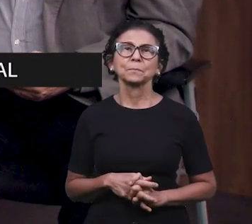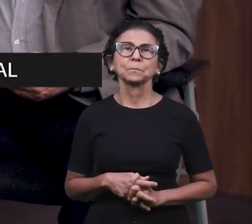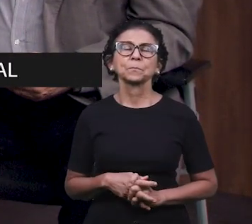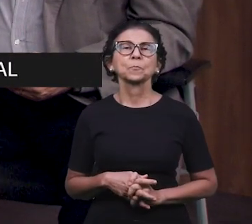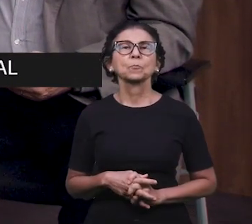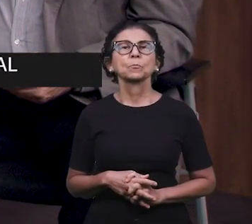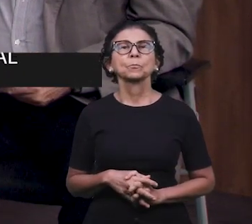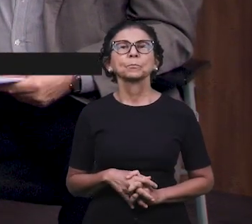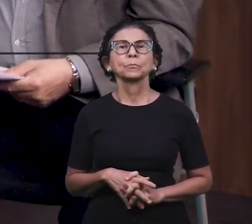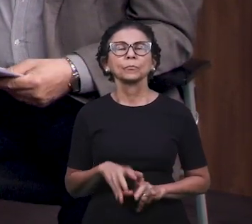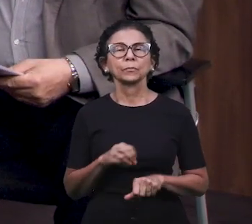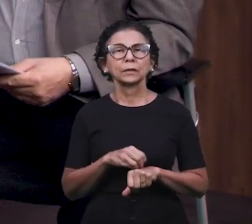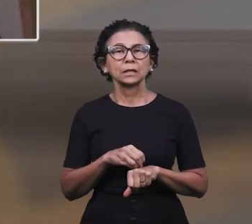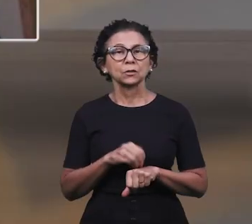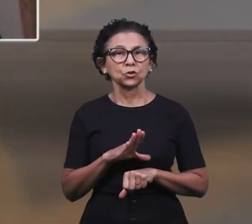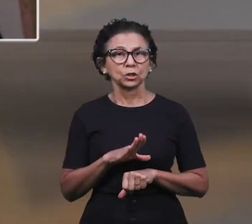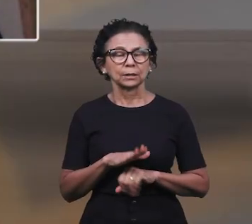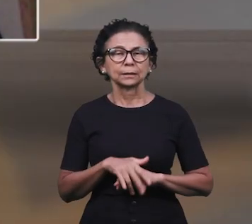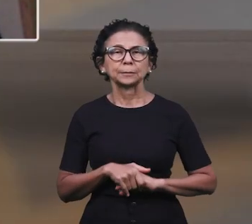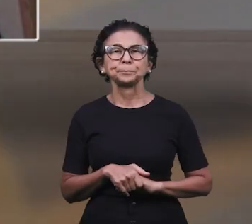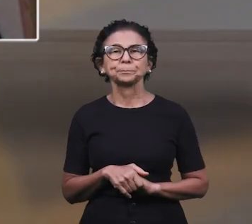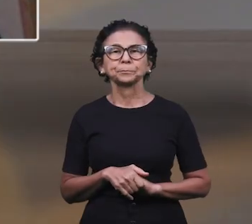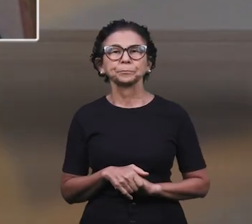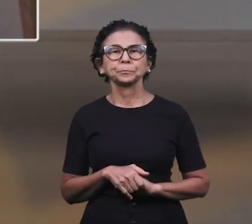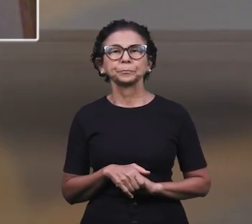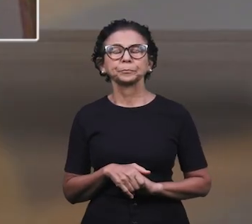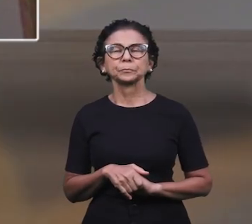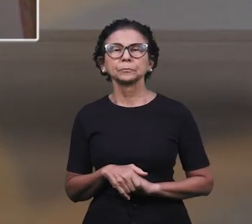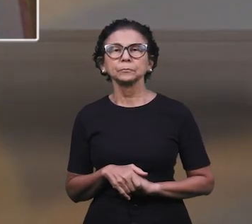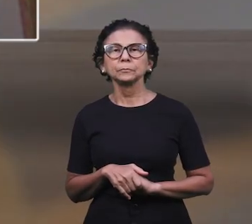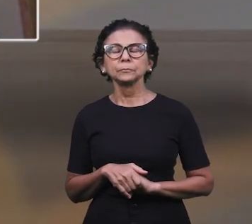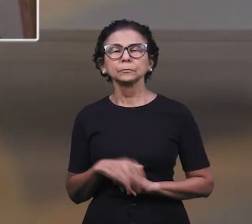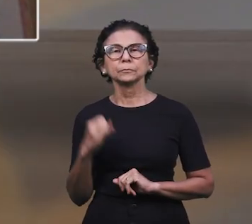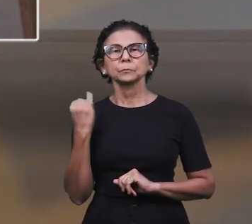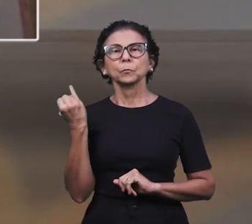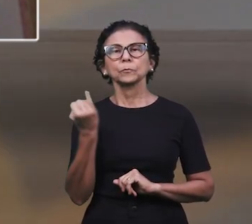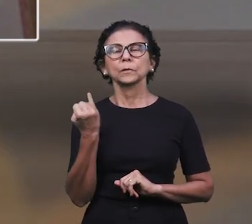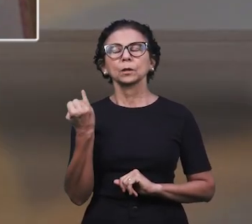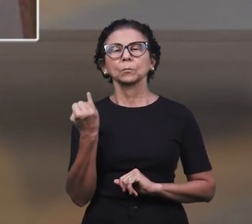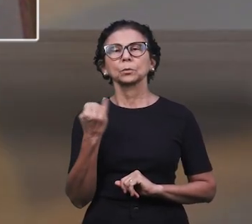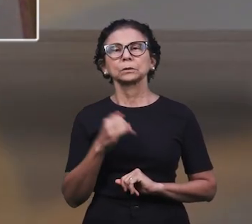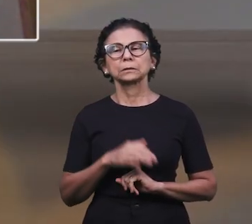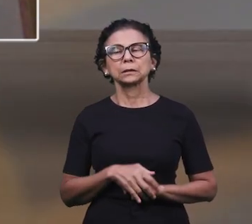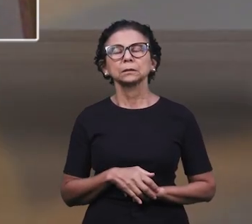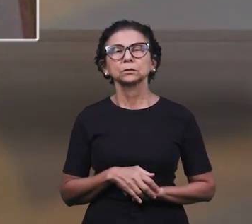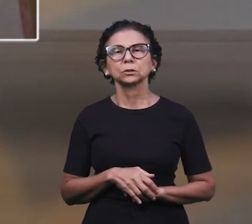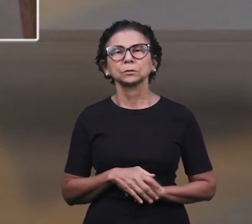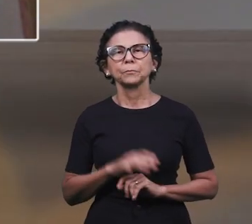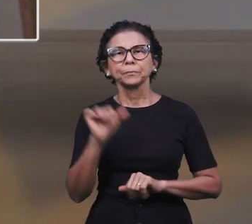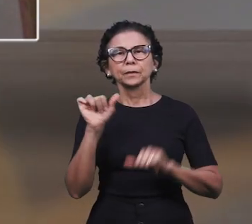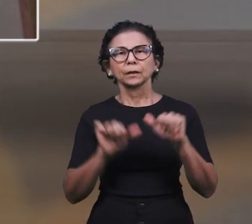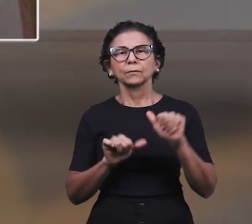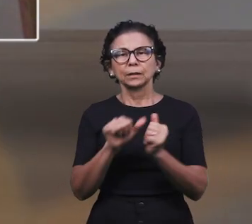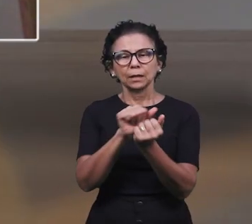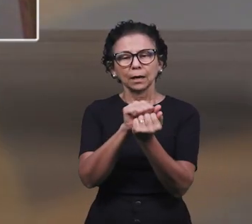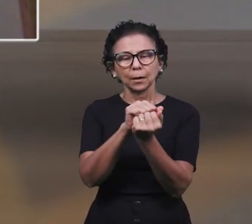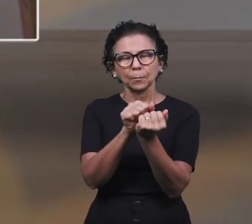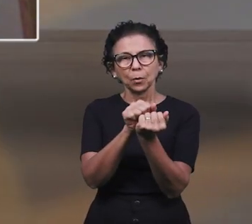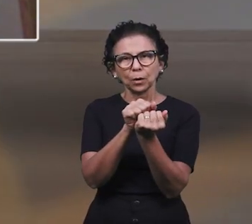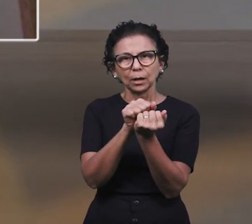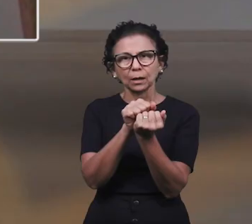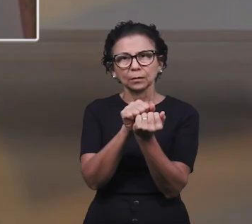É importante nós voltarmos para esses tecidos da boca que são